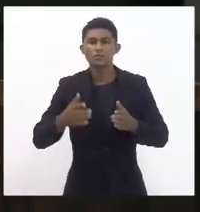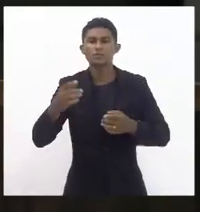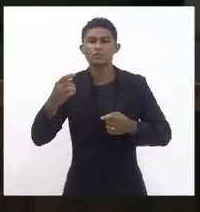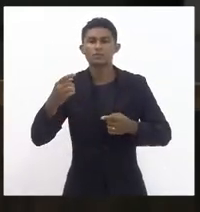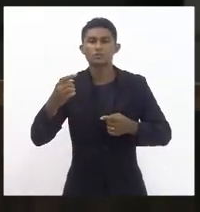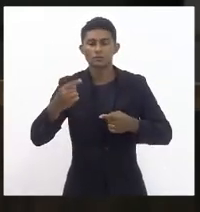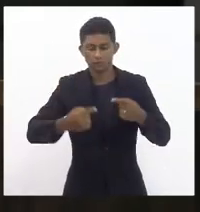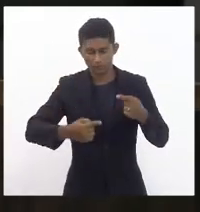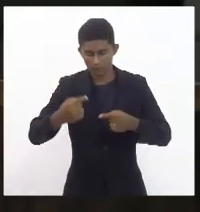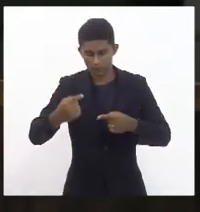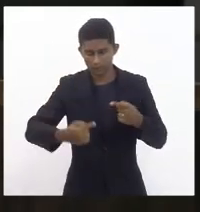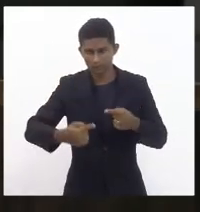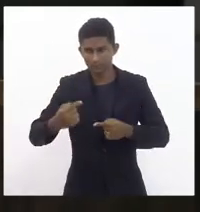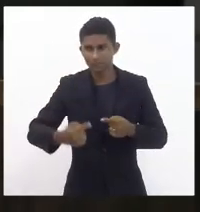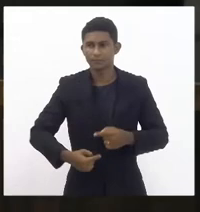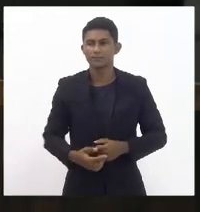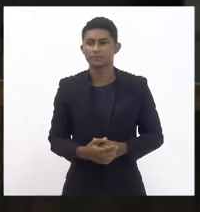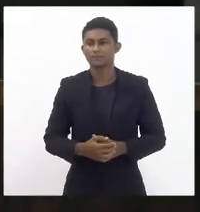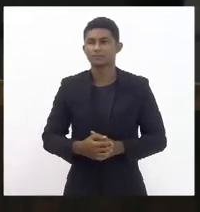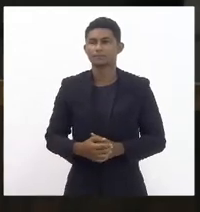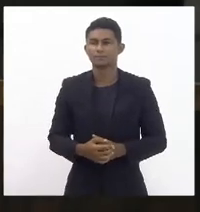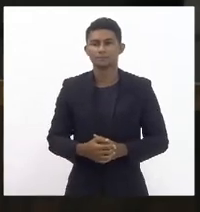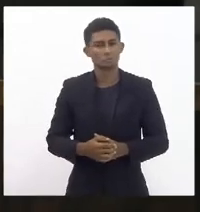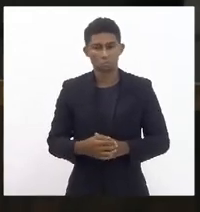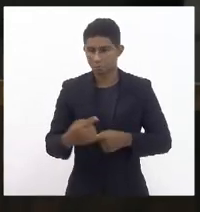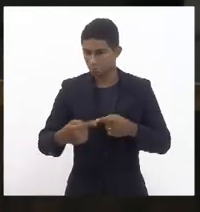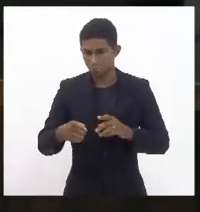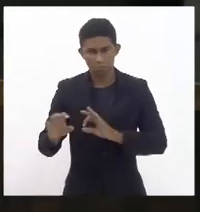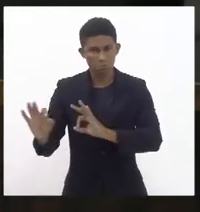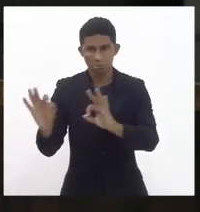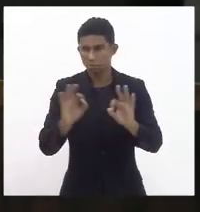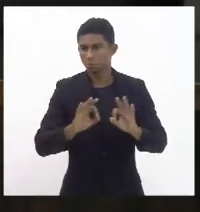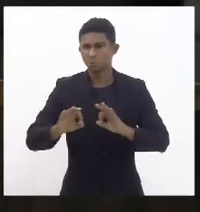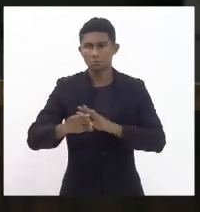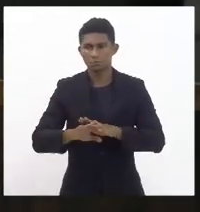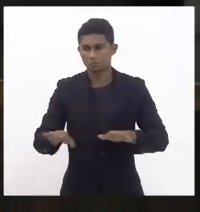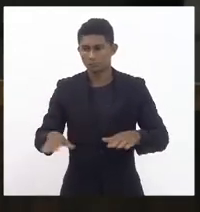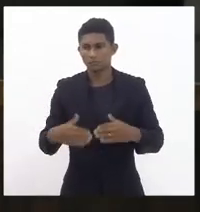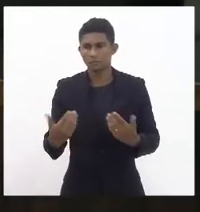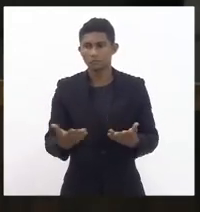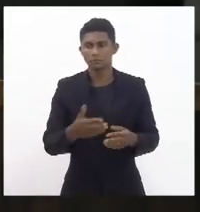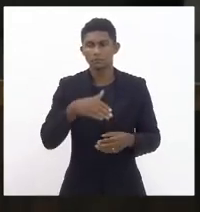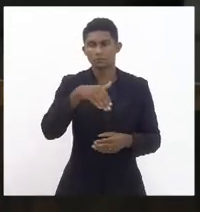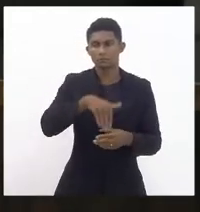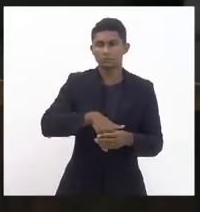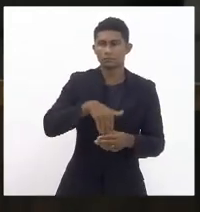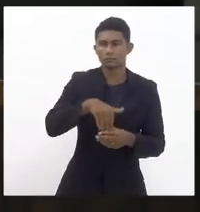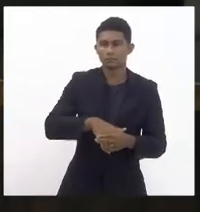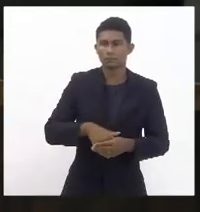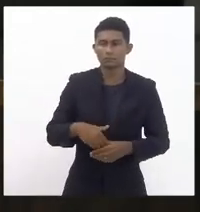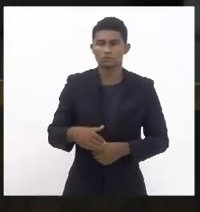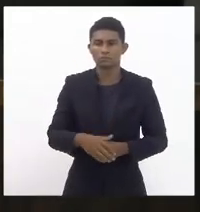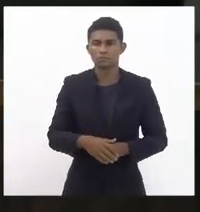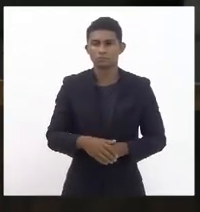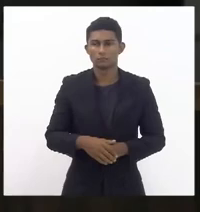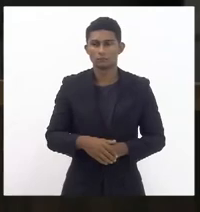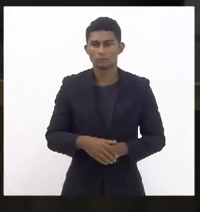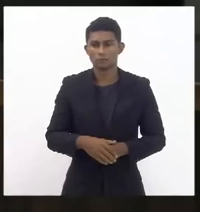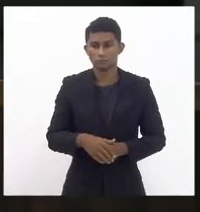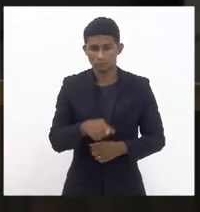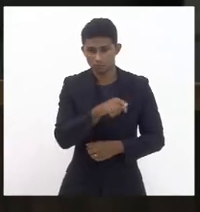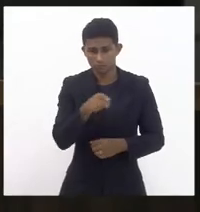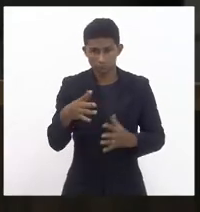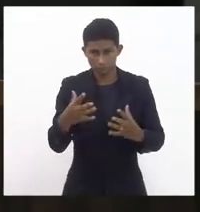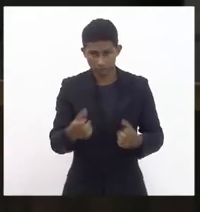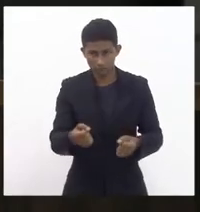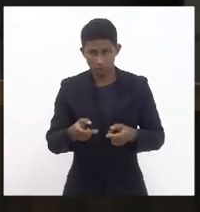anunciado a discussão 93 discutir Serra da discussão em votação seus que aprovam